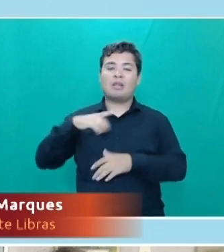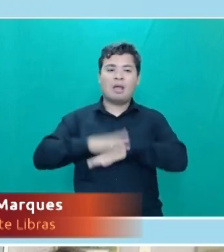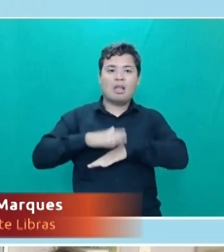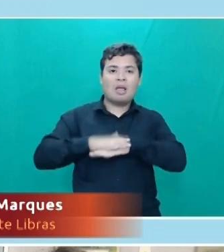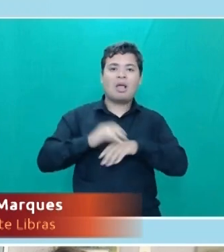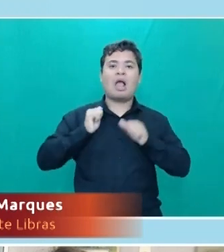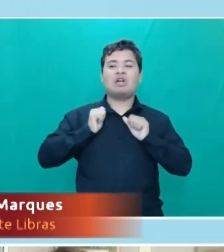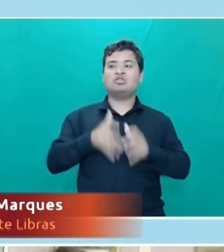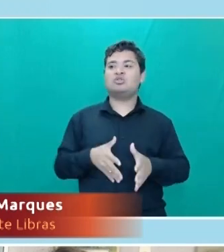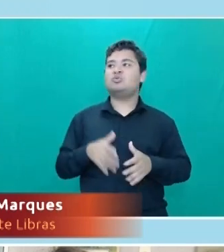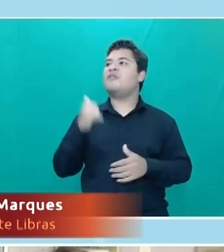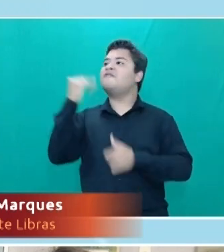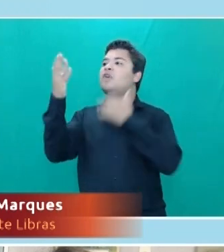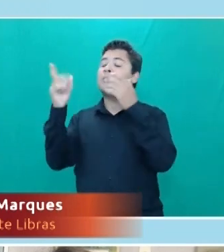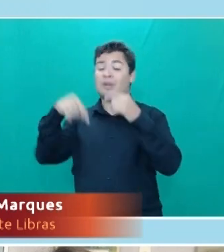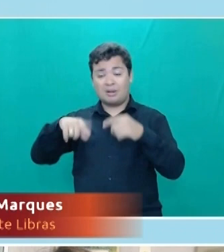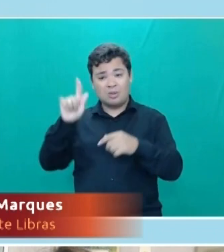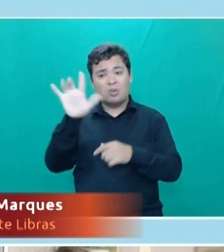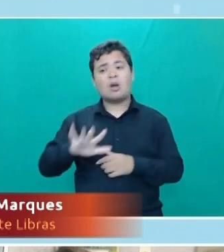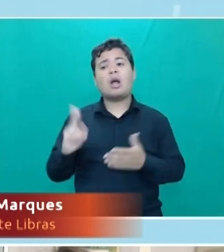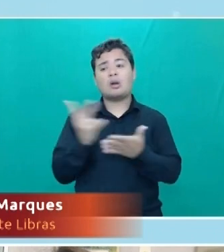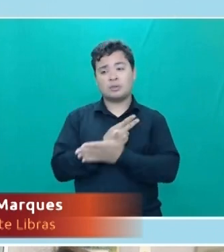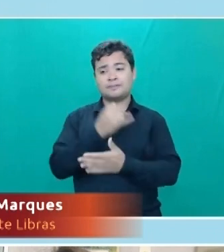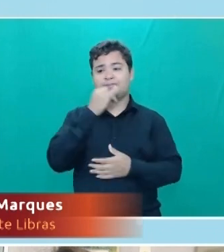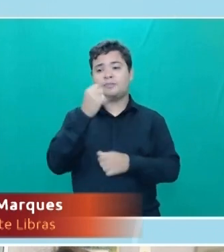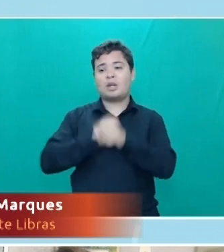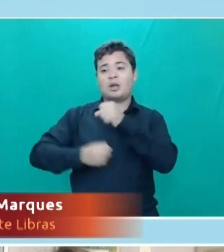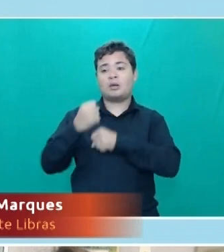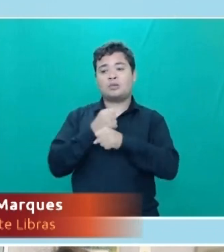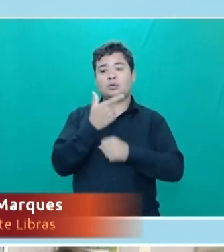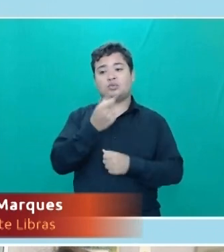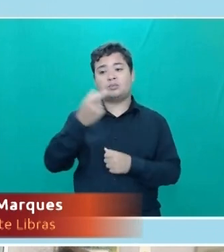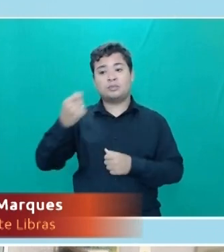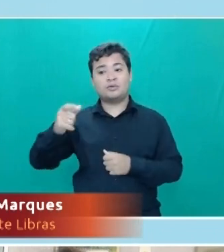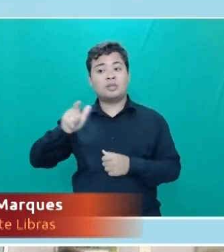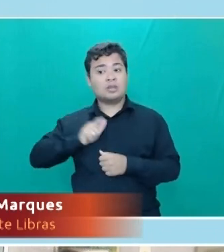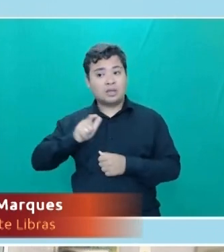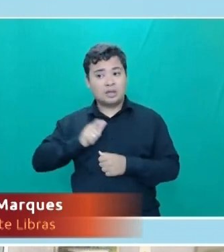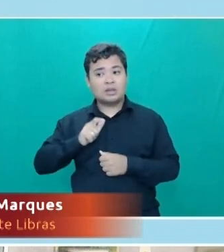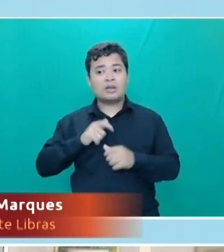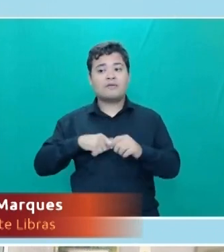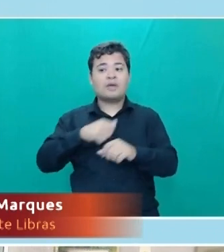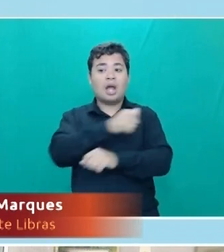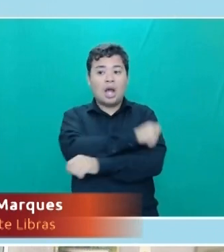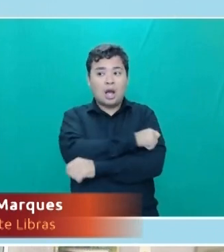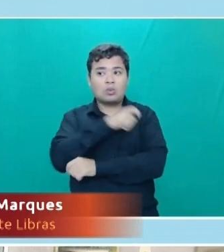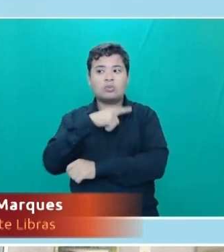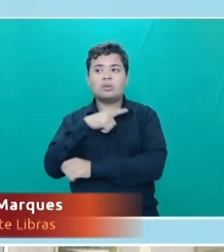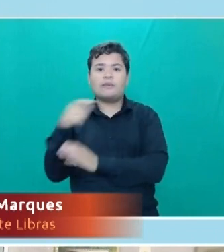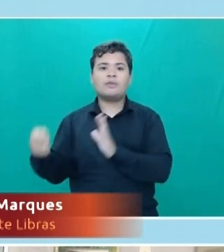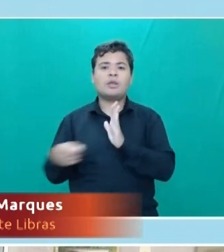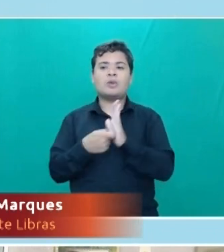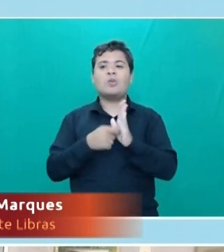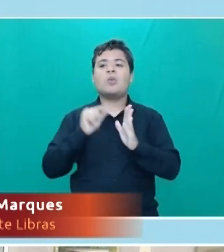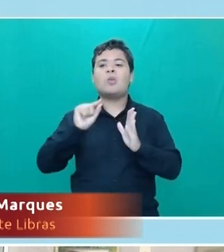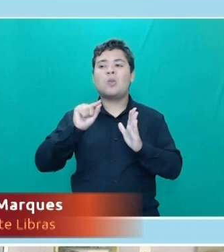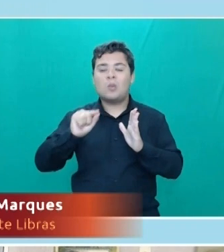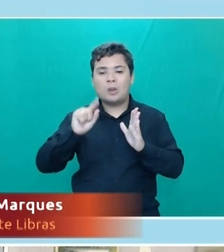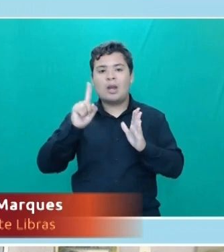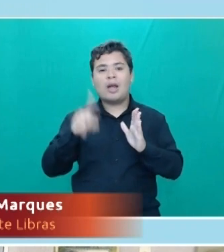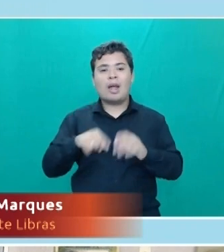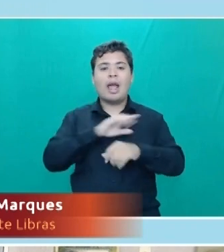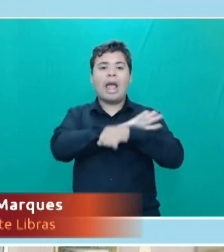em 2020, um aluno foi denunciado por racismo reverso na Justiça Federal. E o juiz,